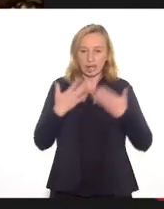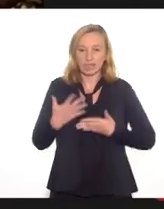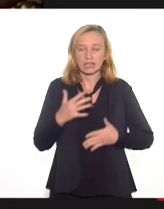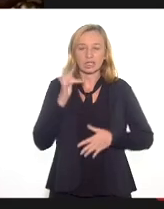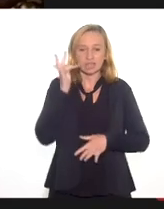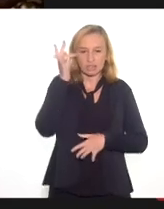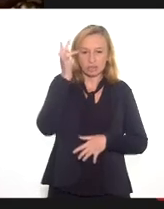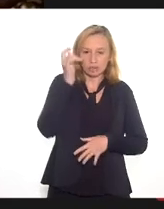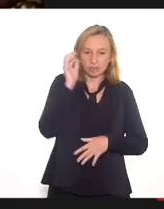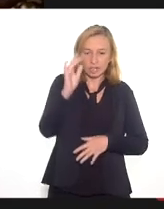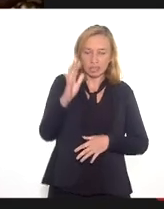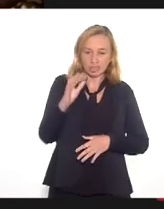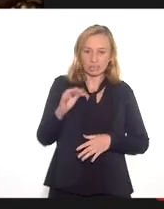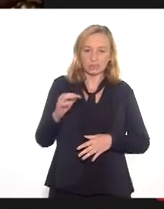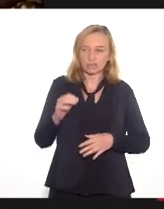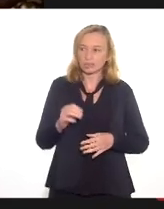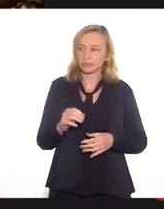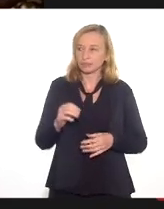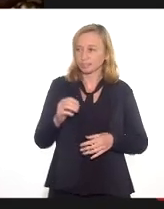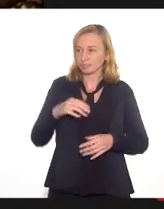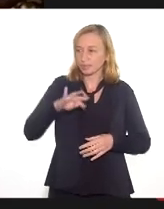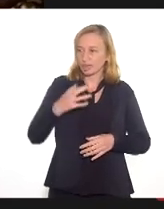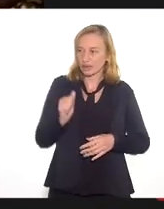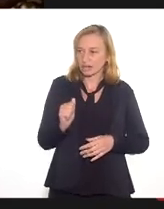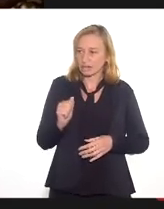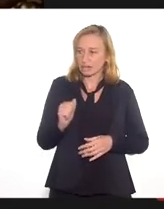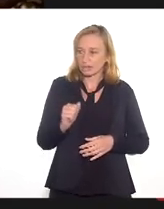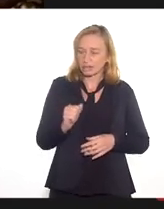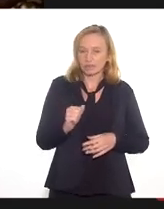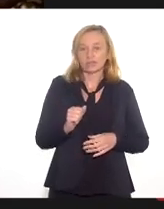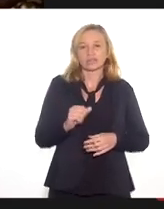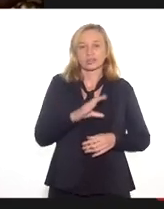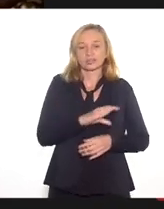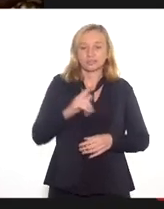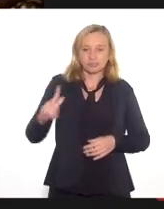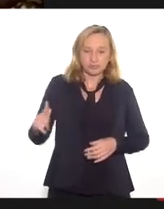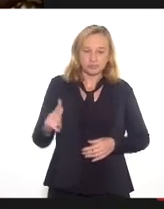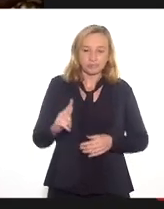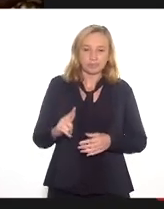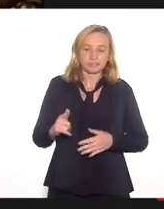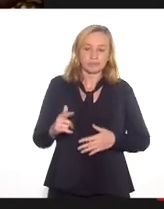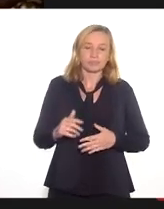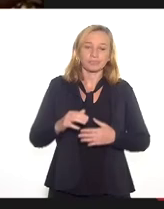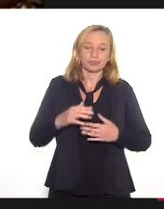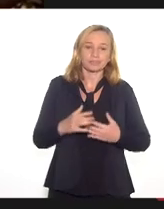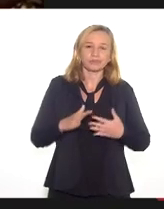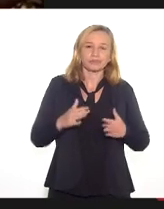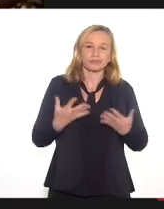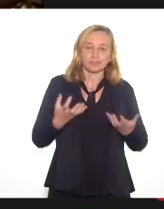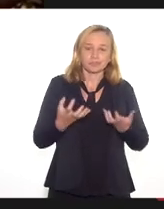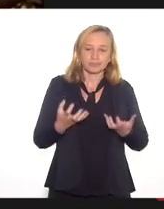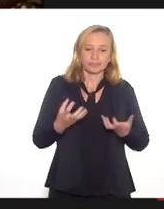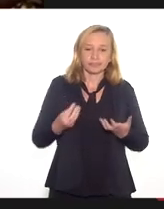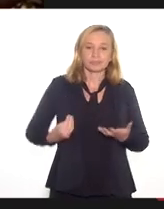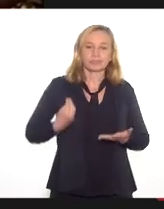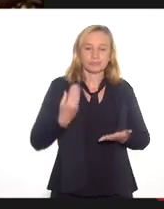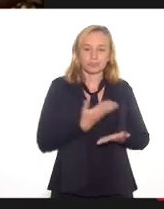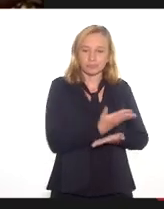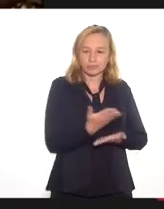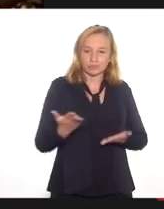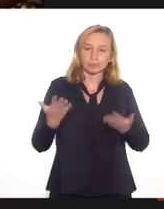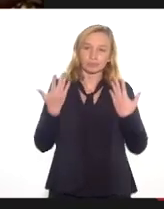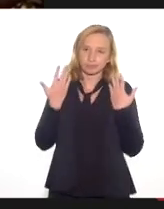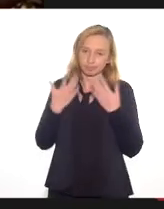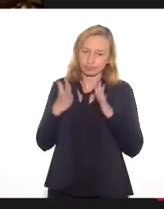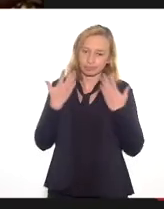Margarida Campo Grande e Associação Galeria de Heróis quero agradecer a presença de todos aqui de